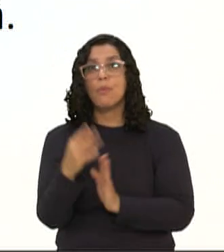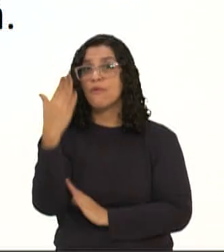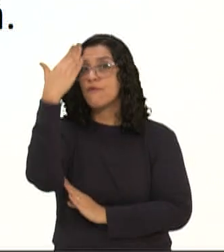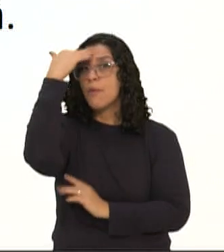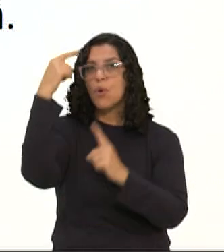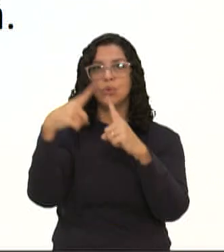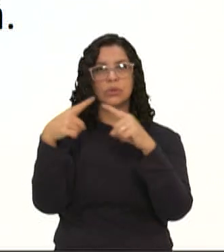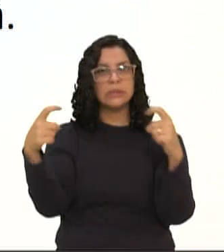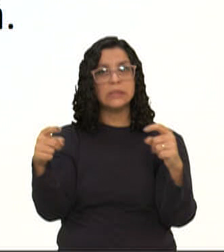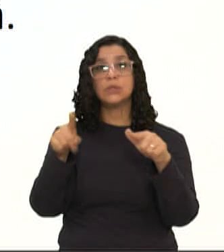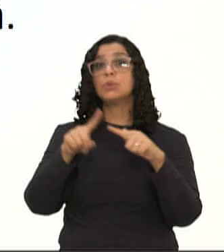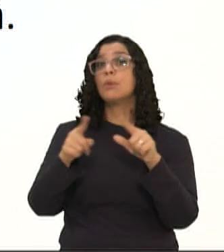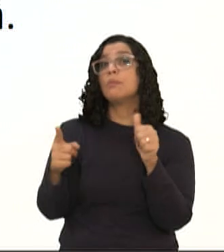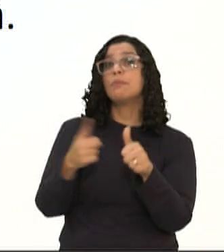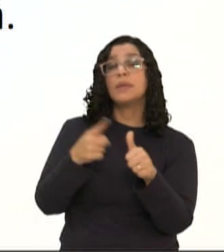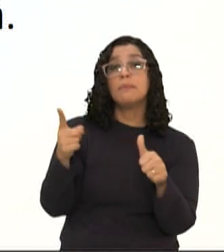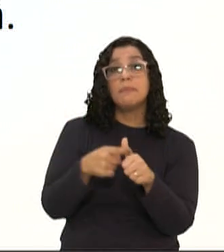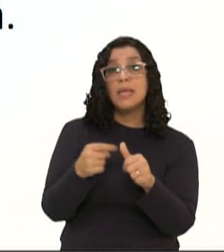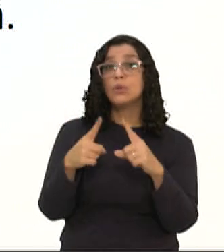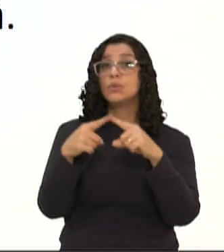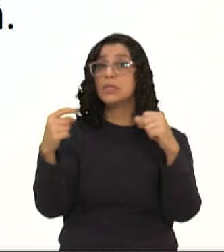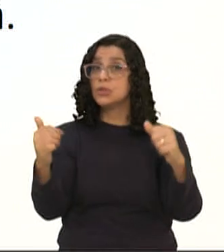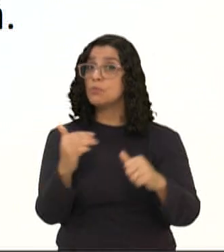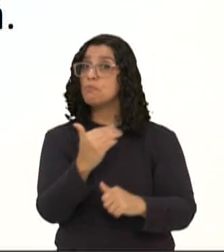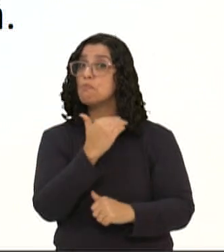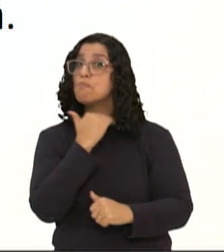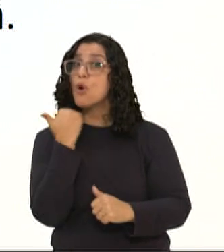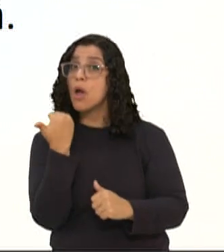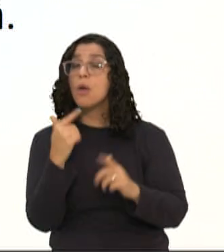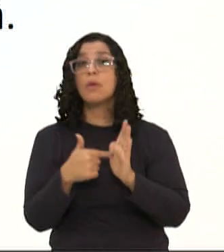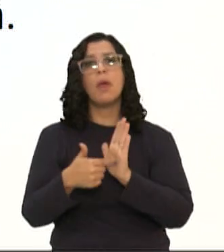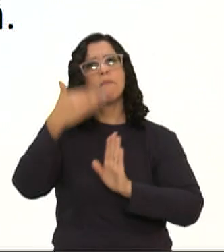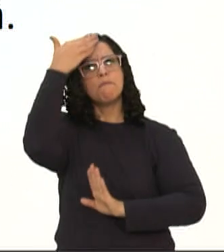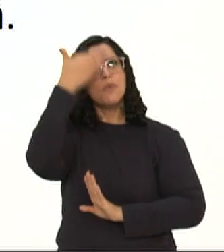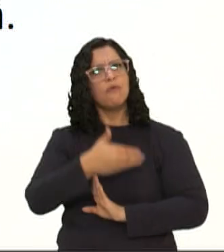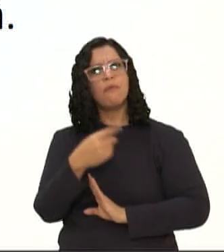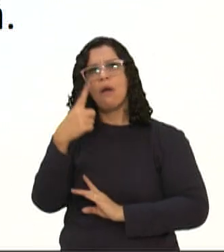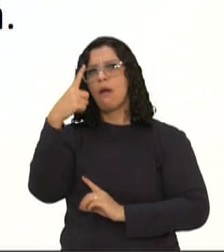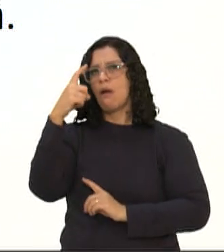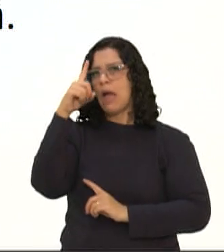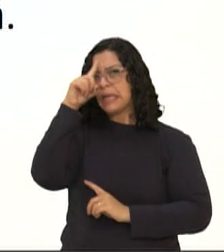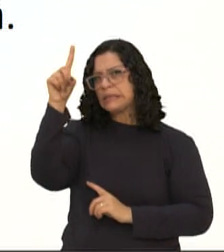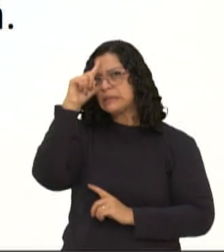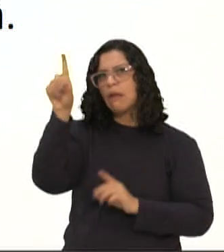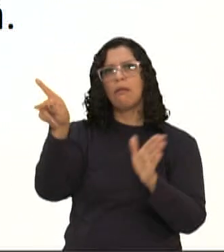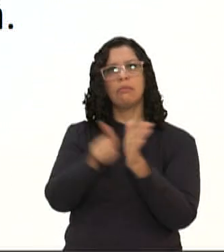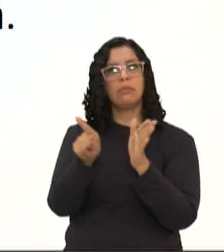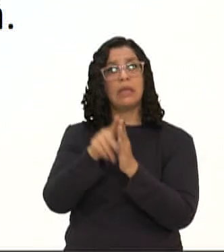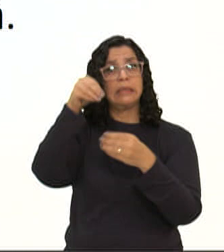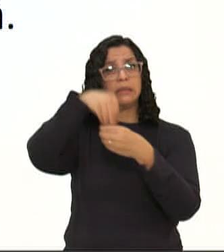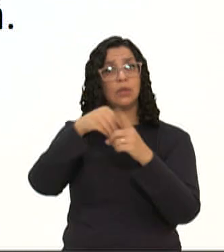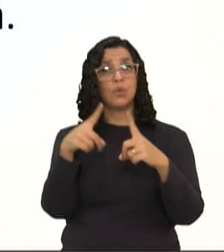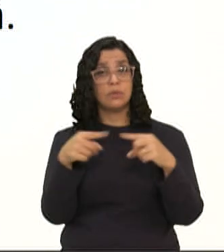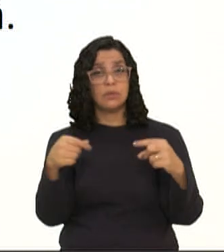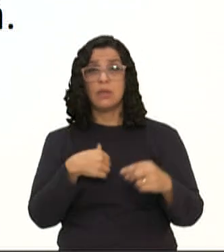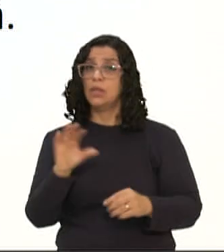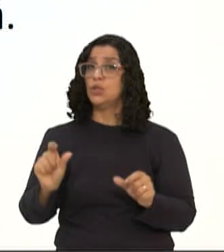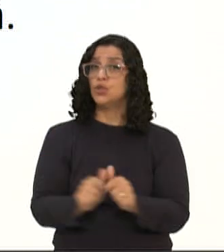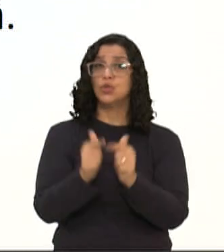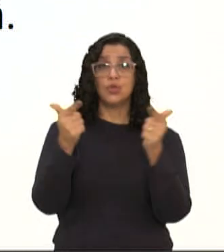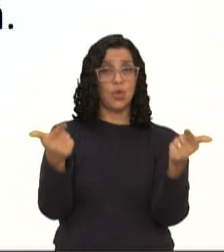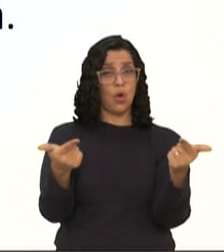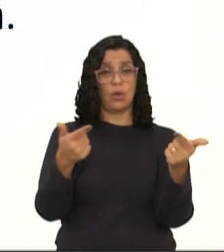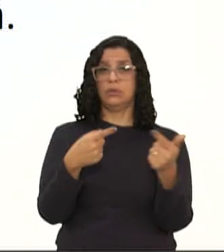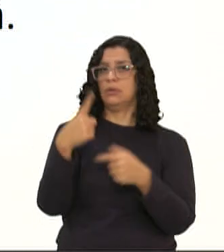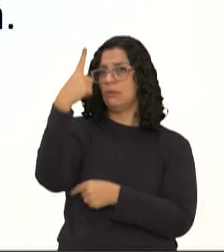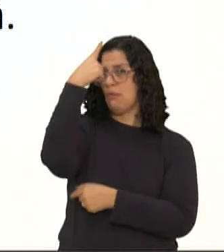foi o primeiro cientista que morreu por causa das suas ideias científicas. Só que o Giordano Bruno, ele só teve um golpe de sorte na